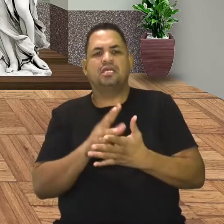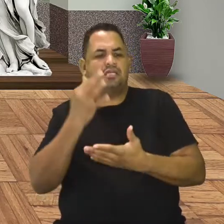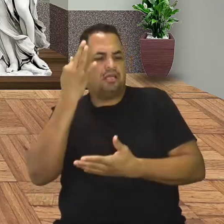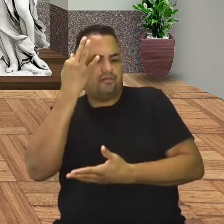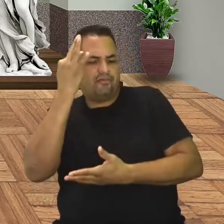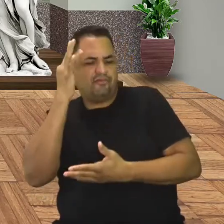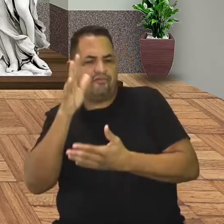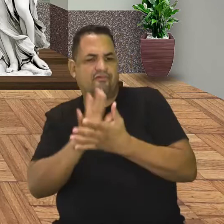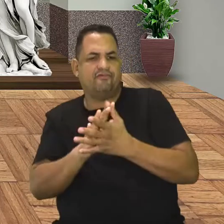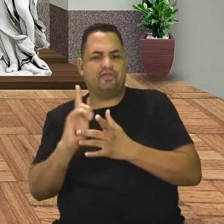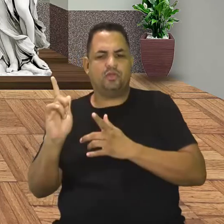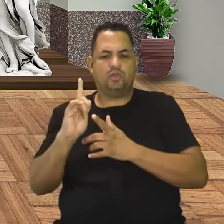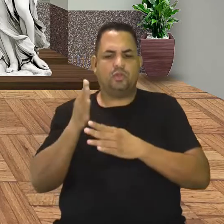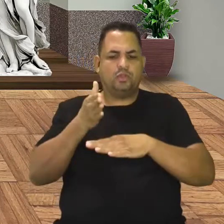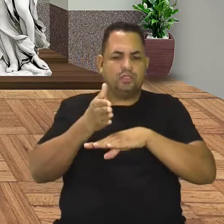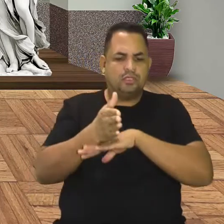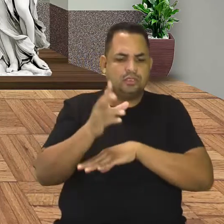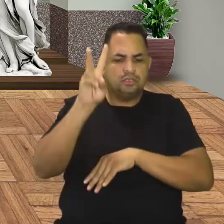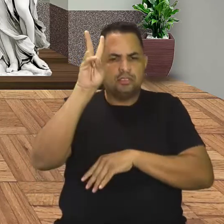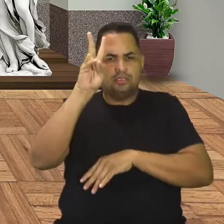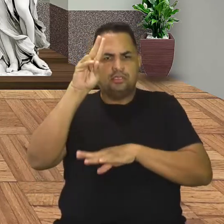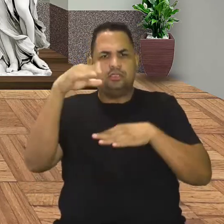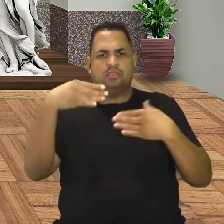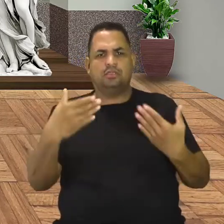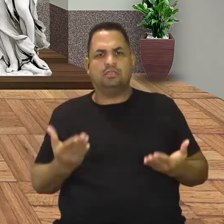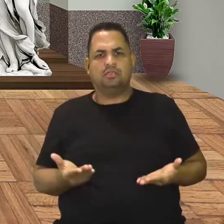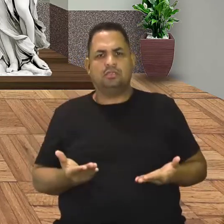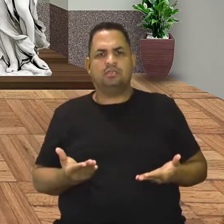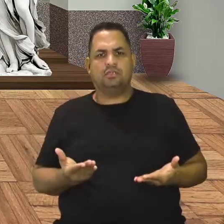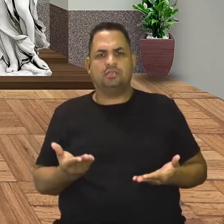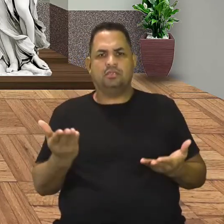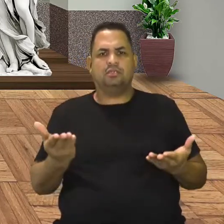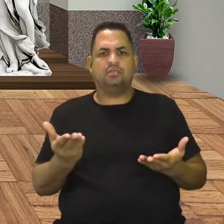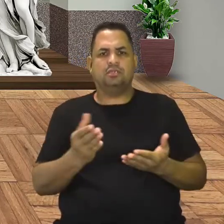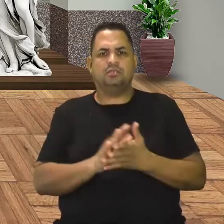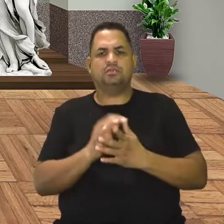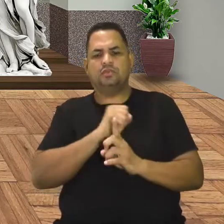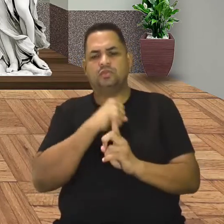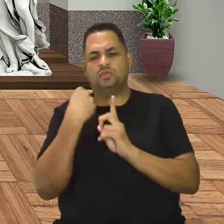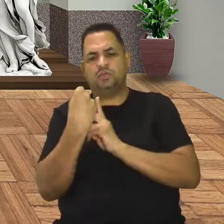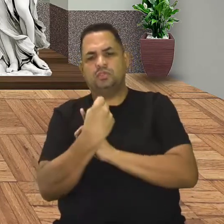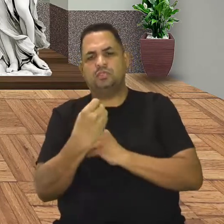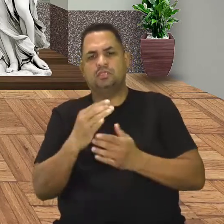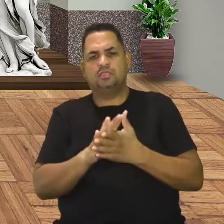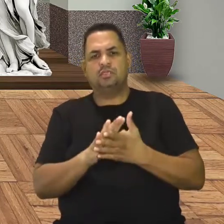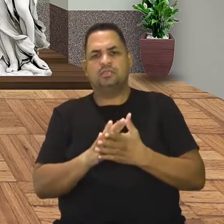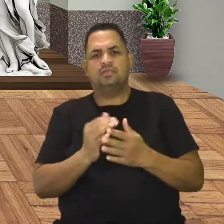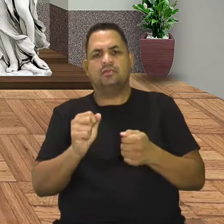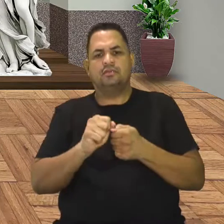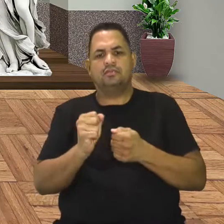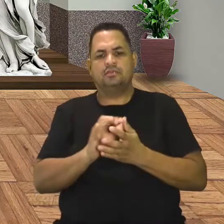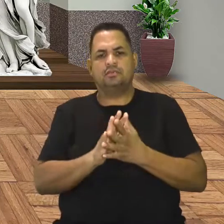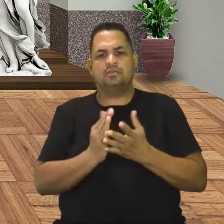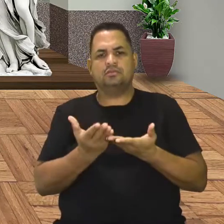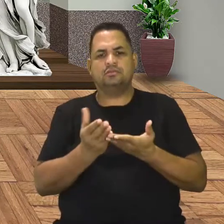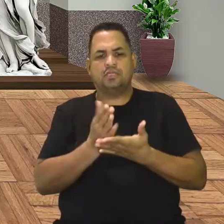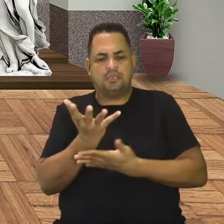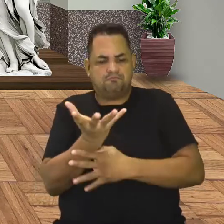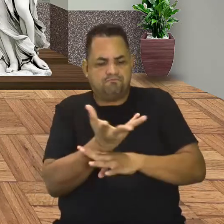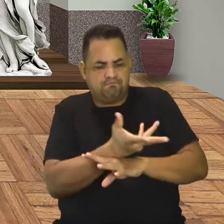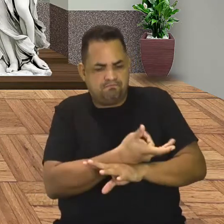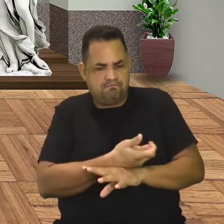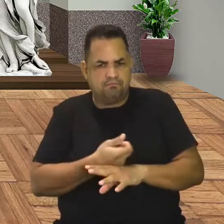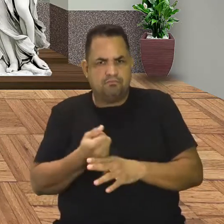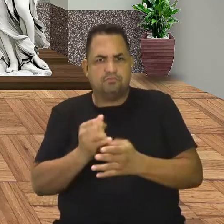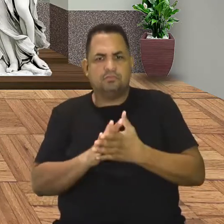na geografia, entram na história, entram na sociologia e elas fazem essa uma forma